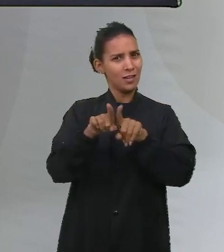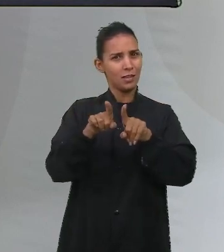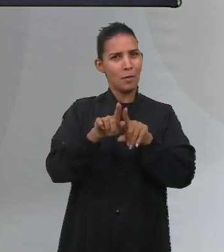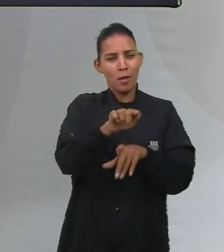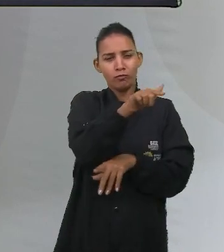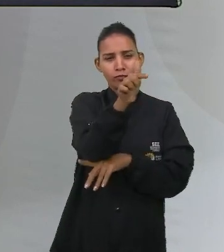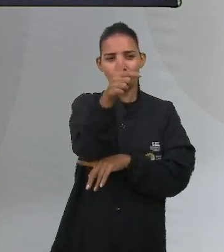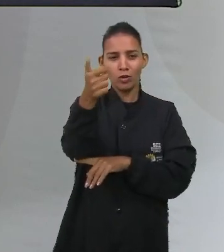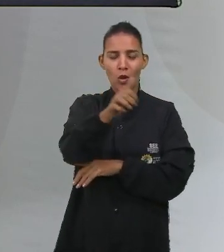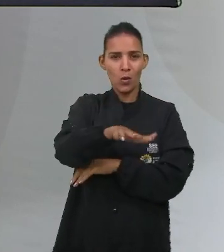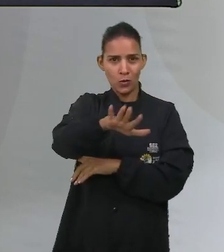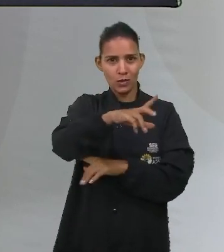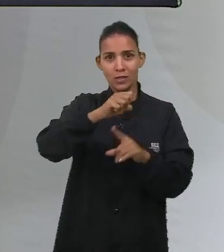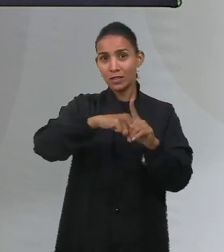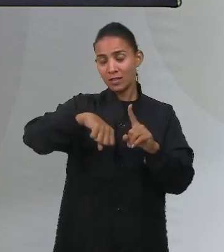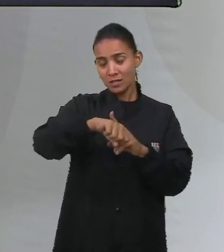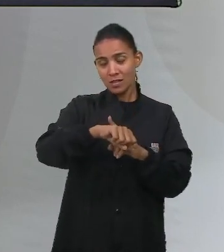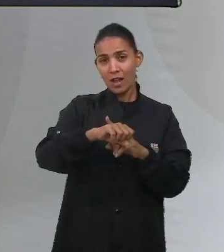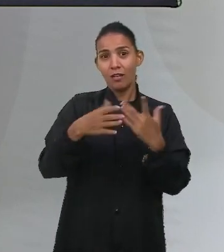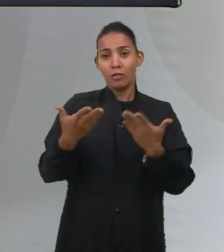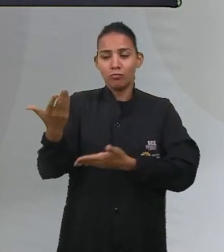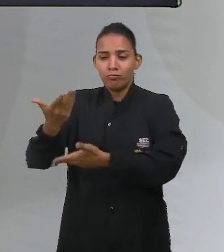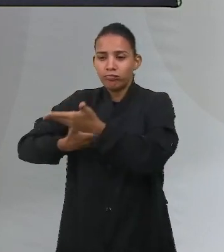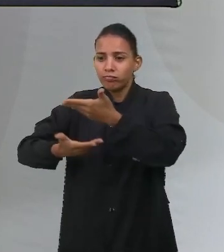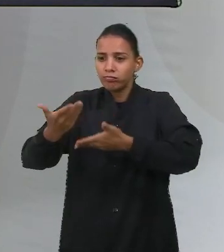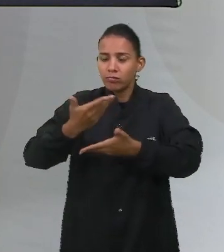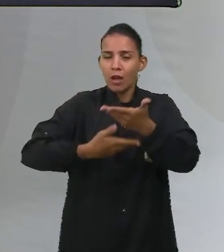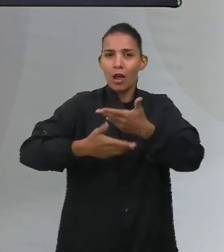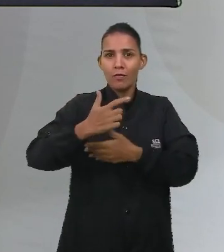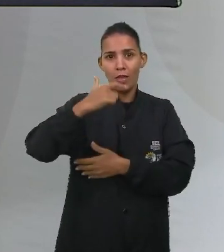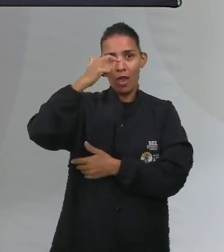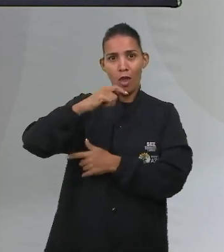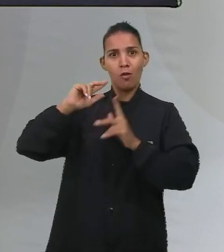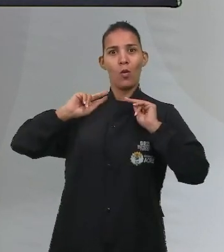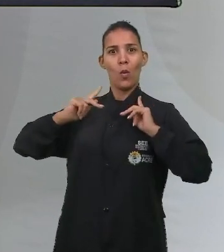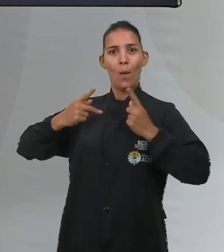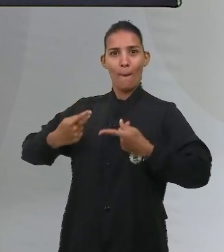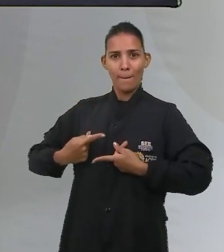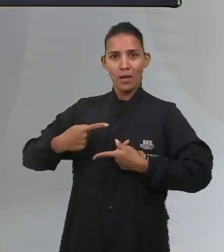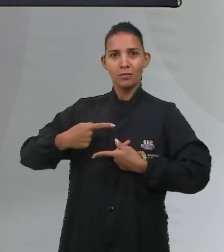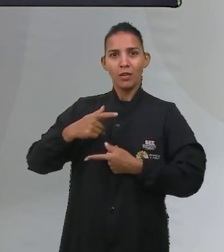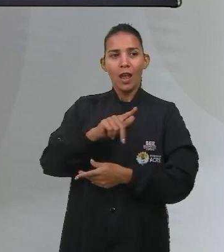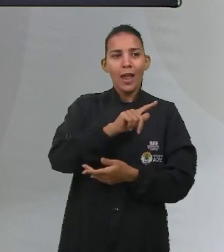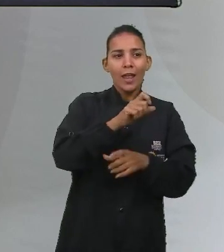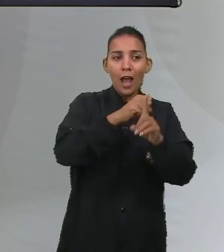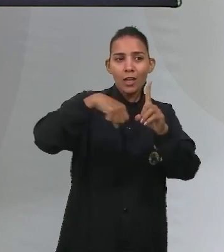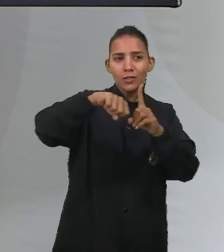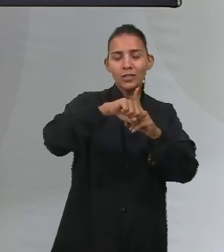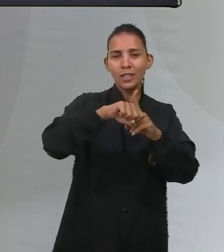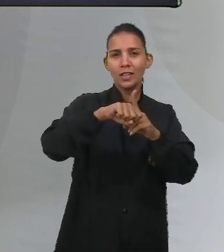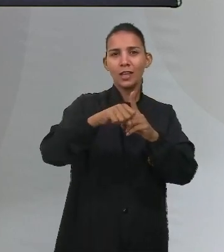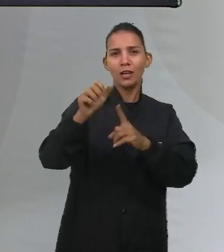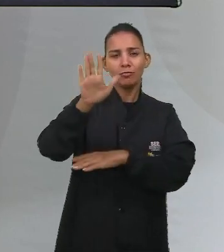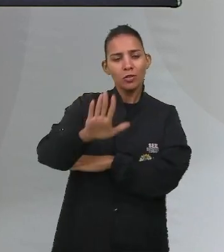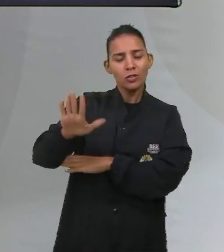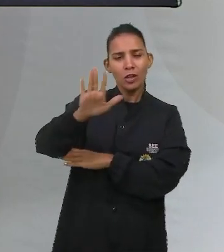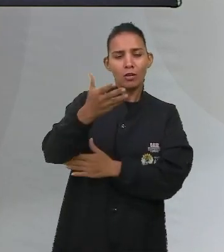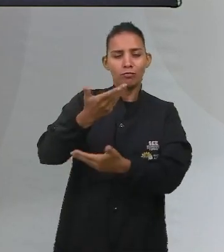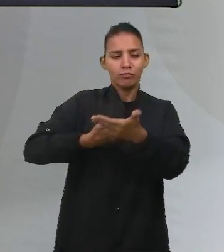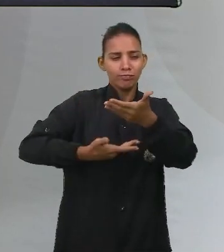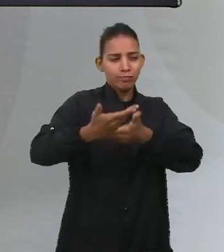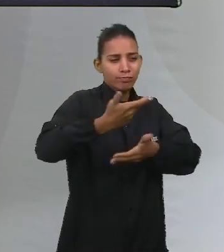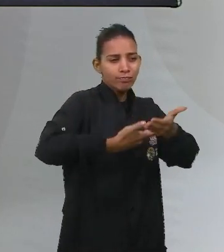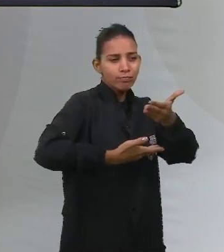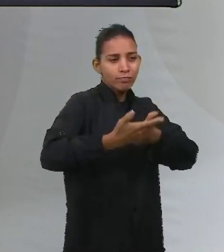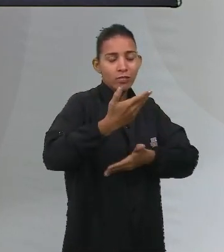uma interação do homem com o meio no qual ele se encontra. E daí, o homem, ele